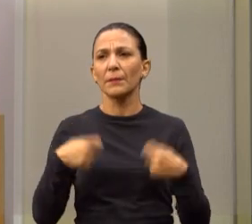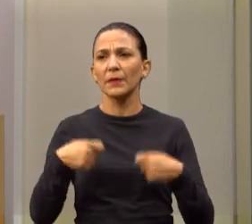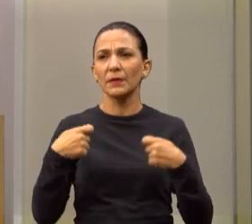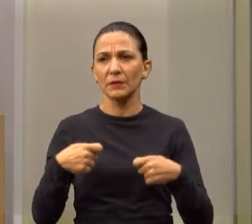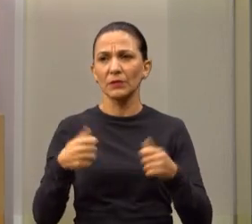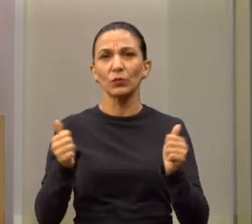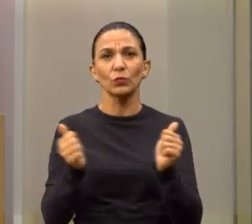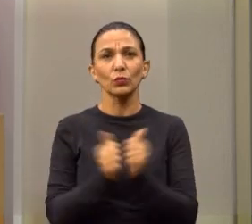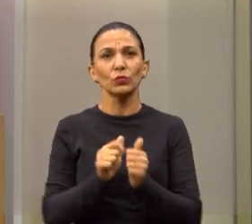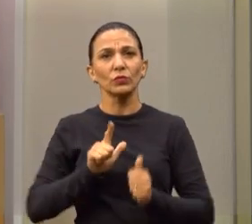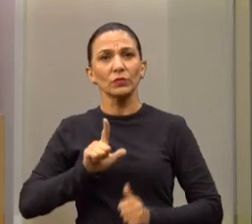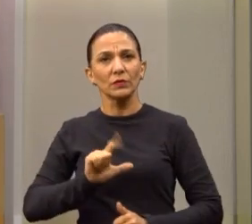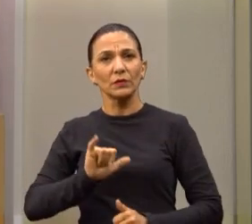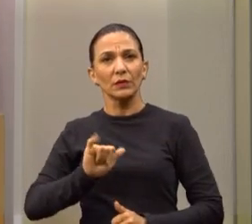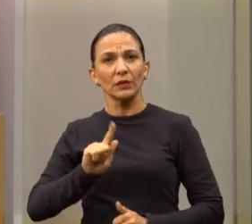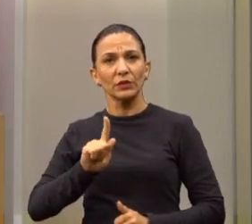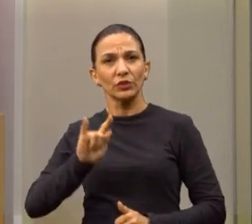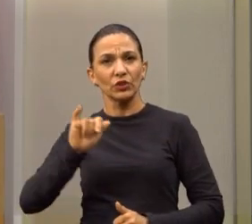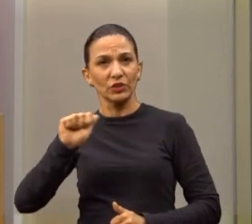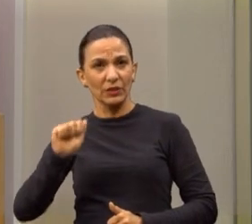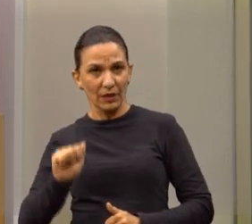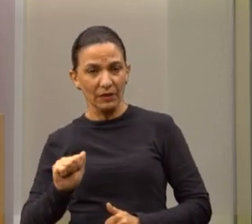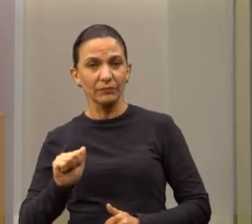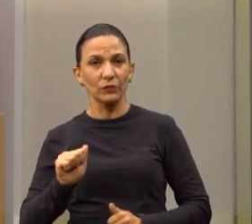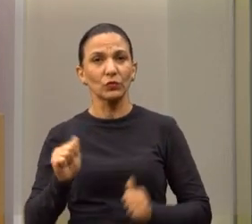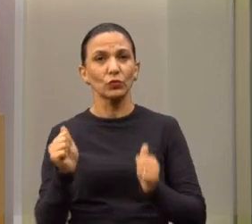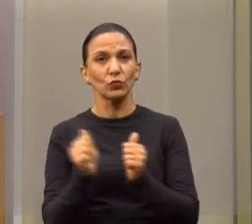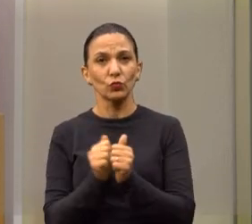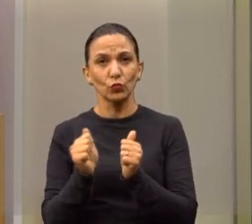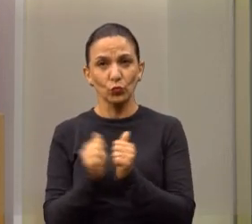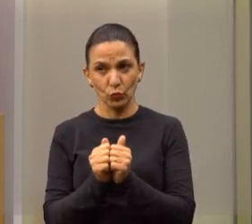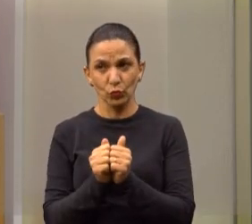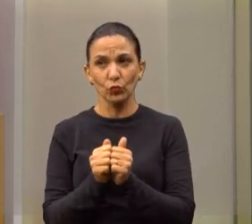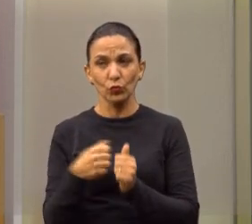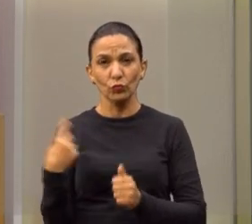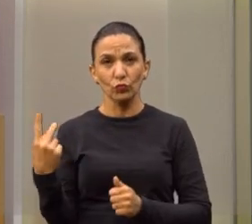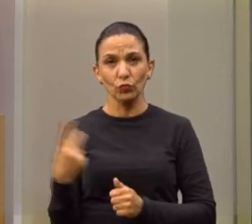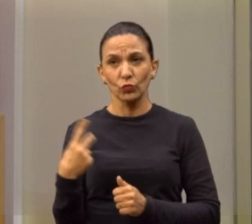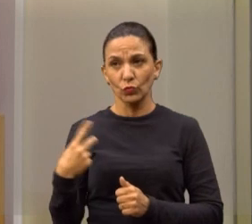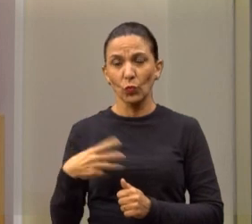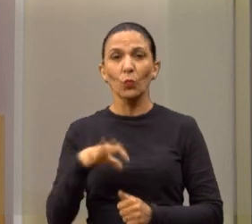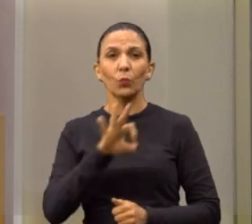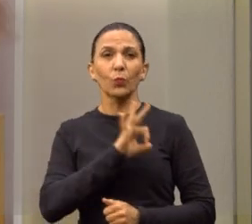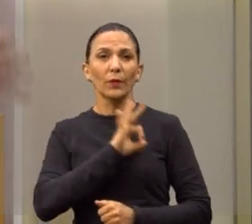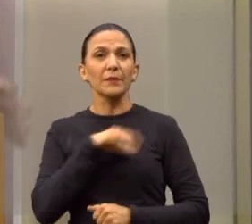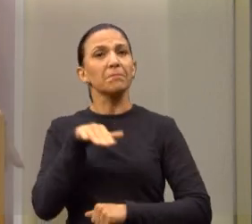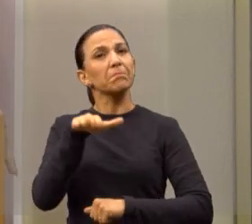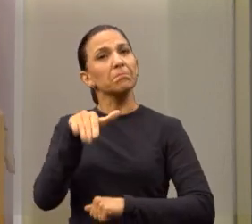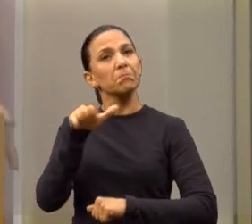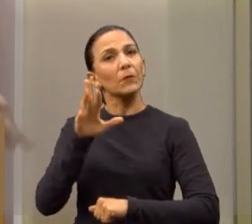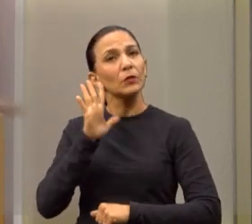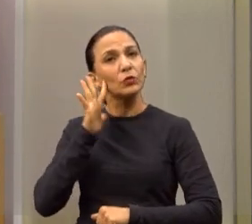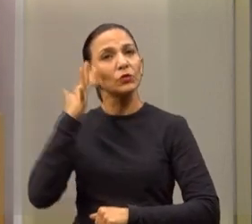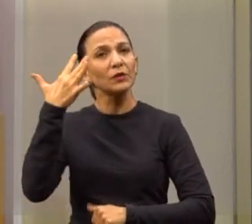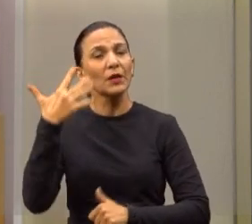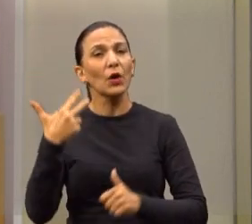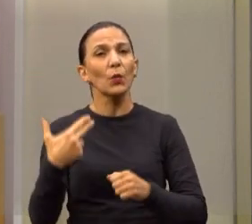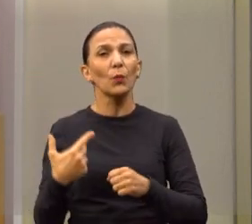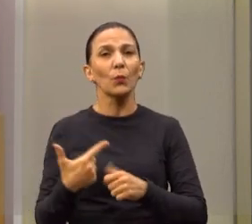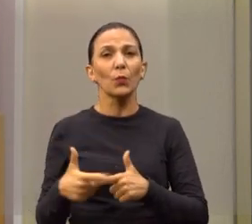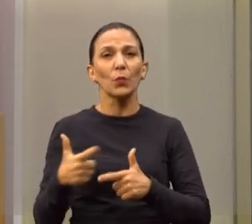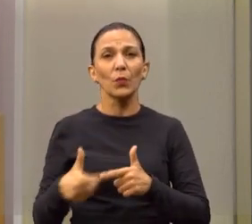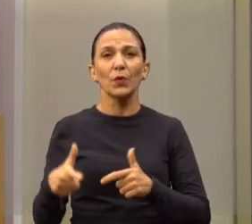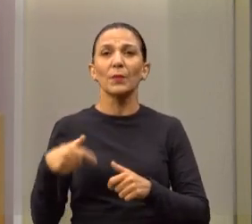junto com a Lígia, assessora de políticas LGBT, precisamos acionar, as forças policiais para resolver uma situação aqui no